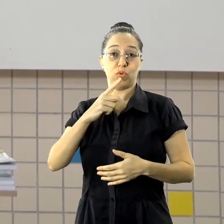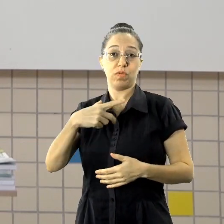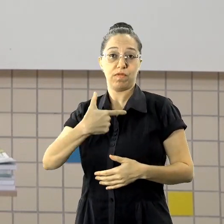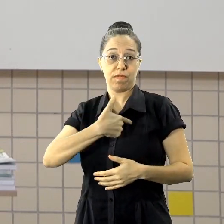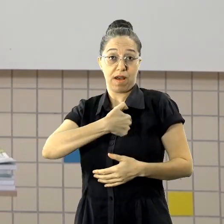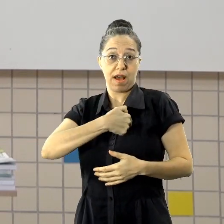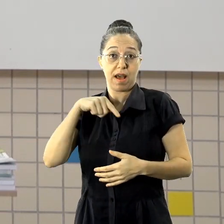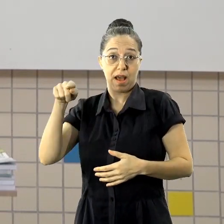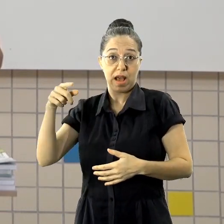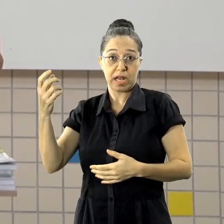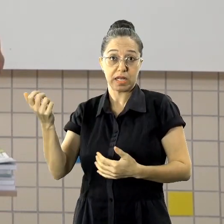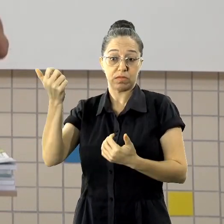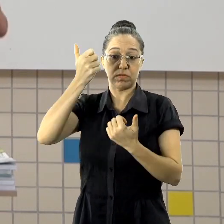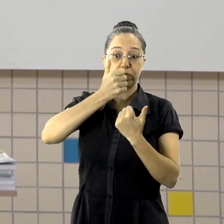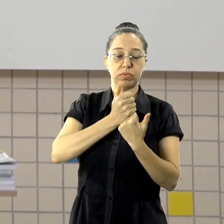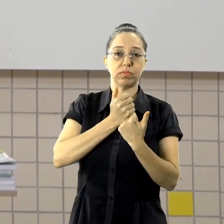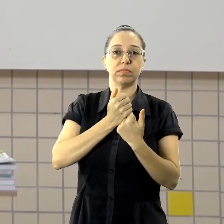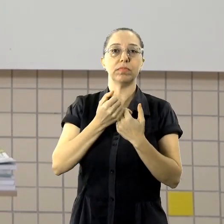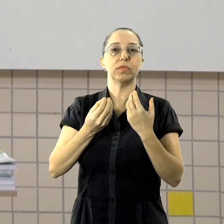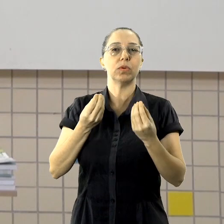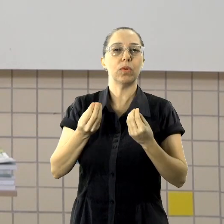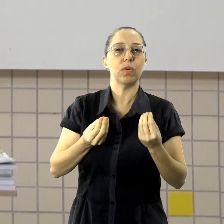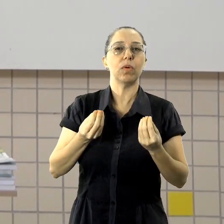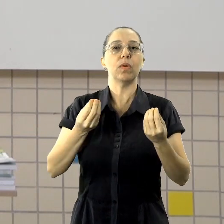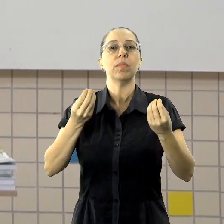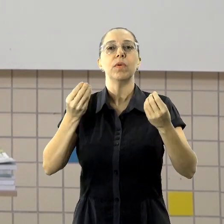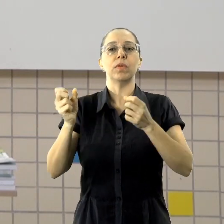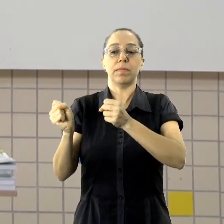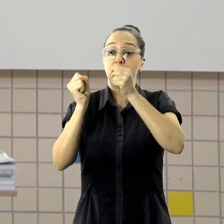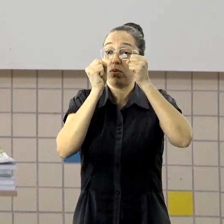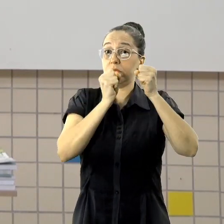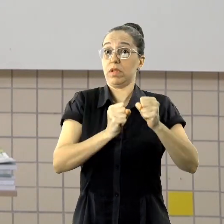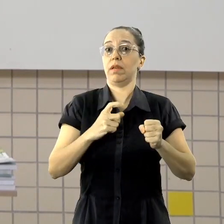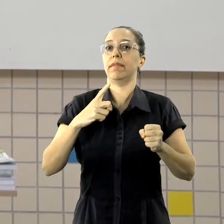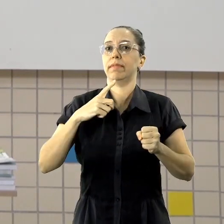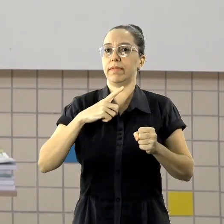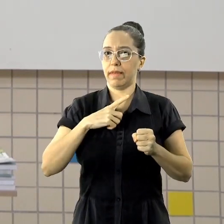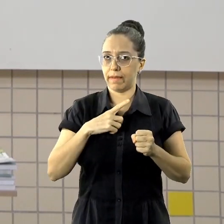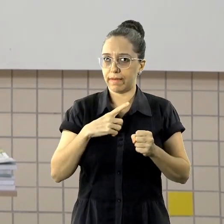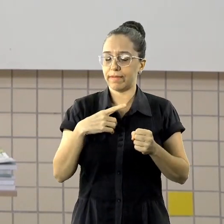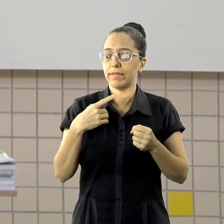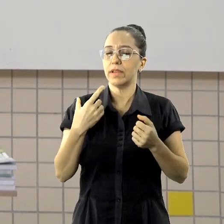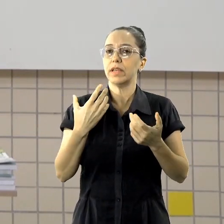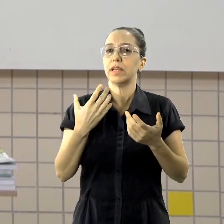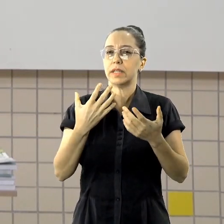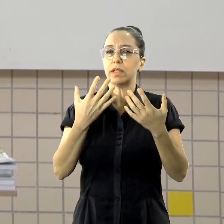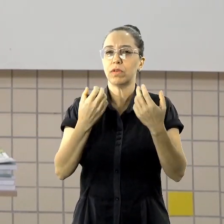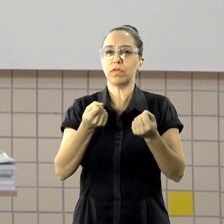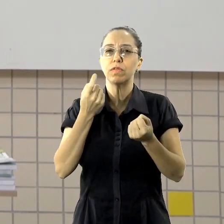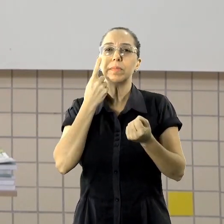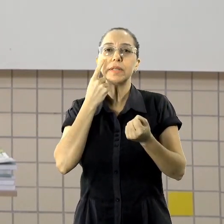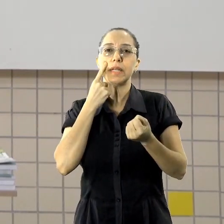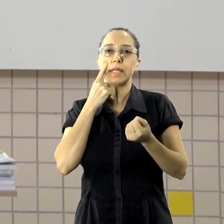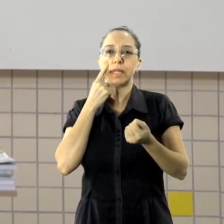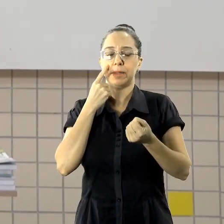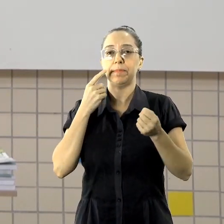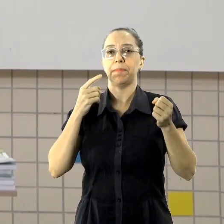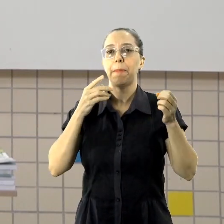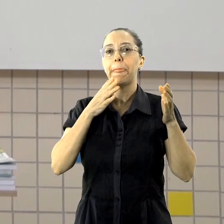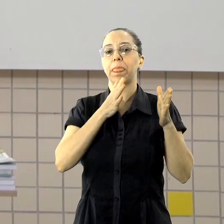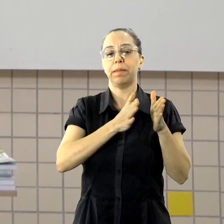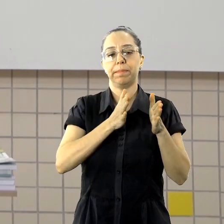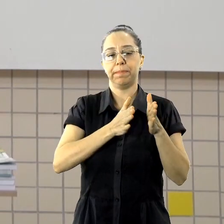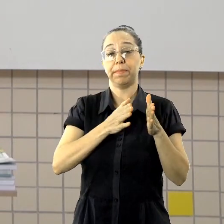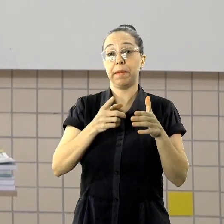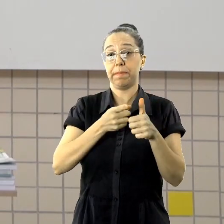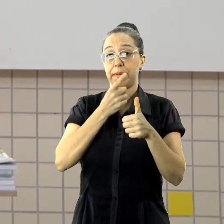que foi o governo, como que se estruturou, quais foram as principais ações, vamos dividir o governo dele em 4 períodos. O primeiro período